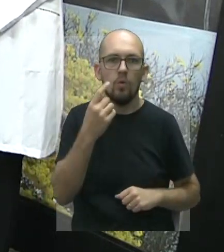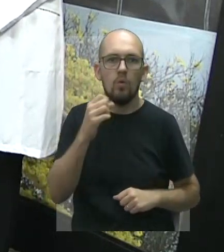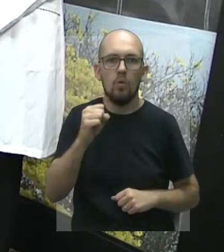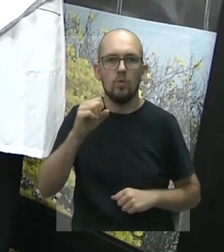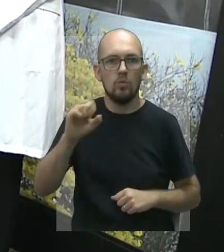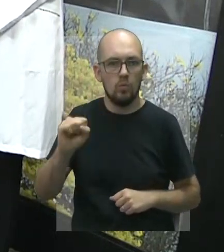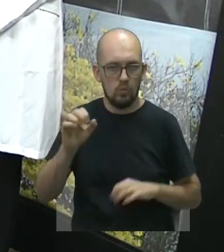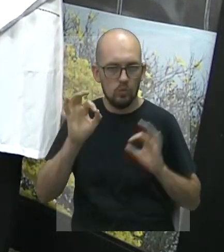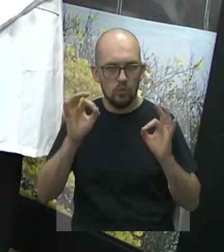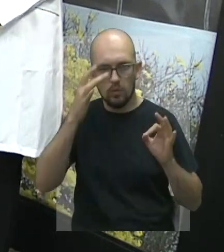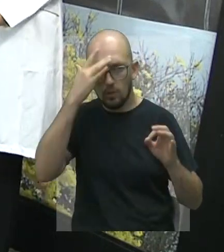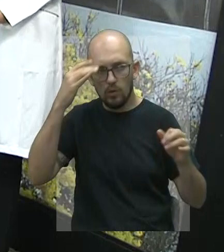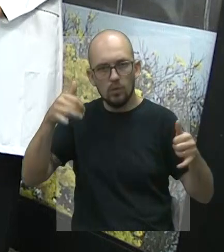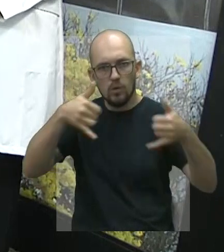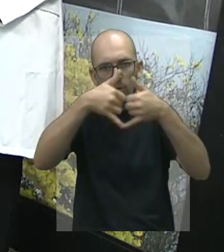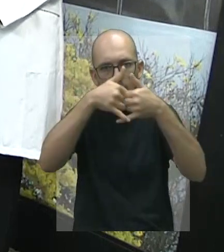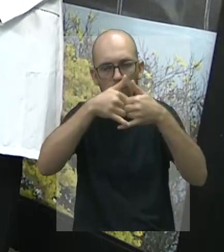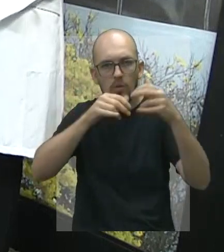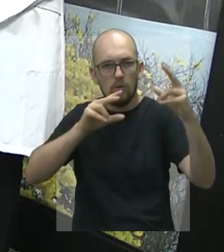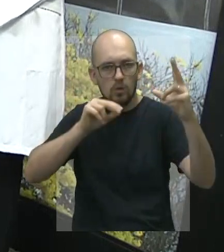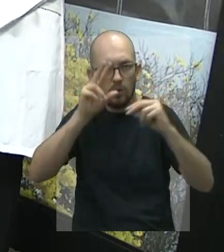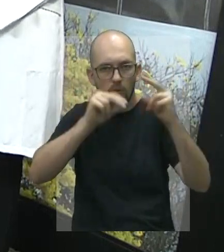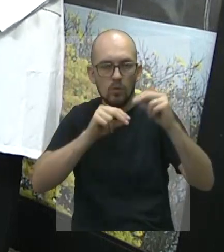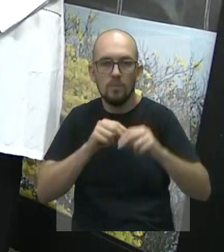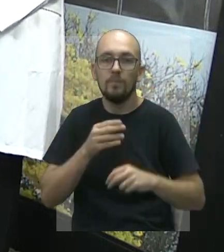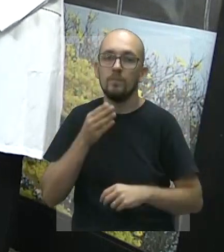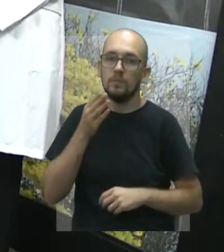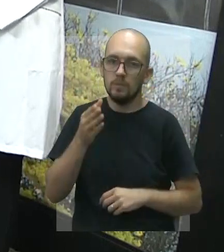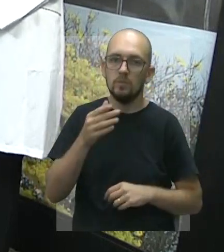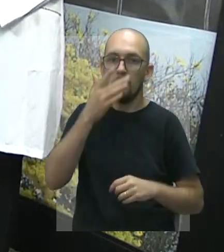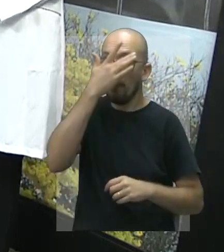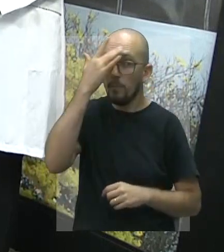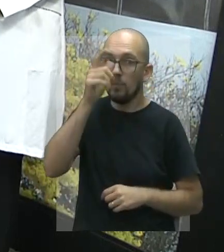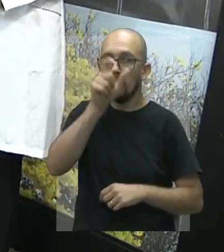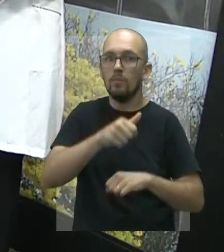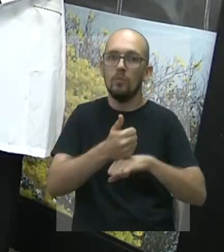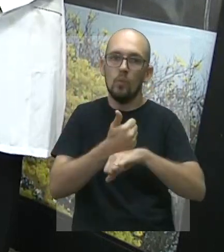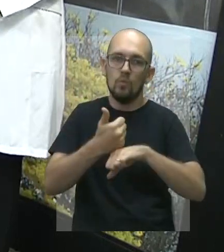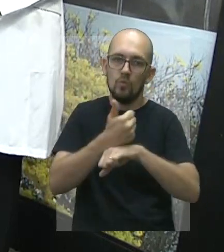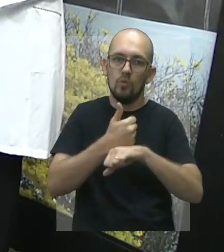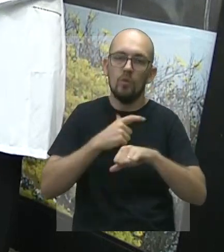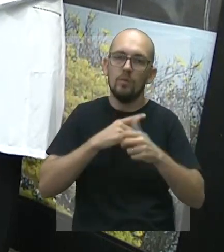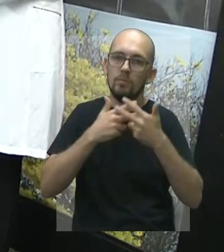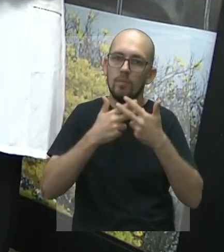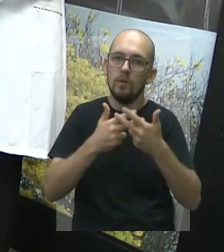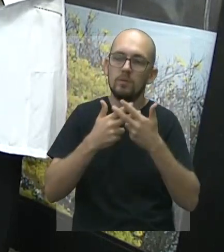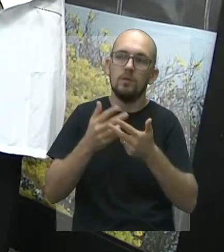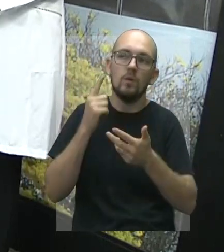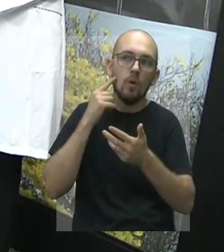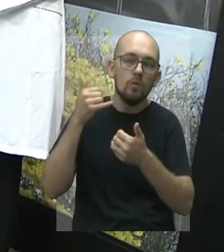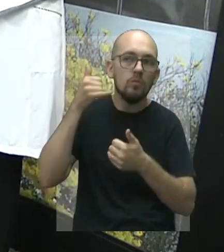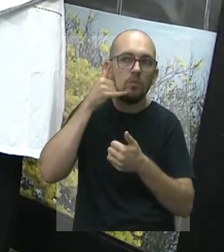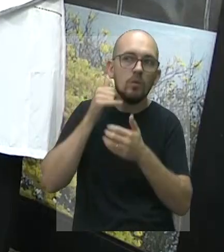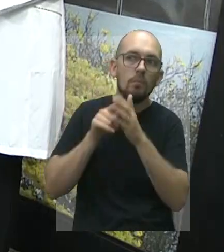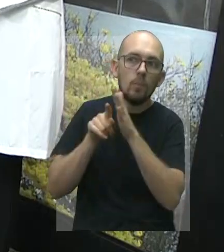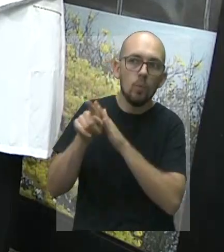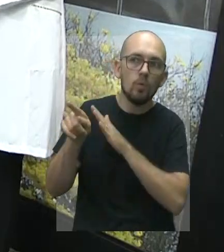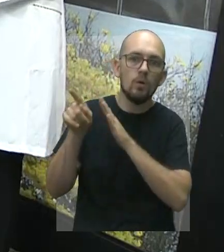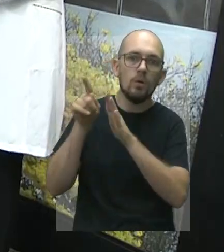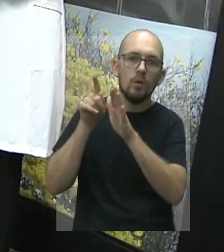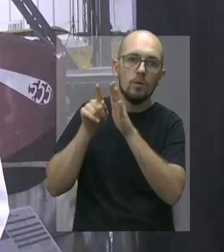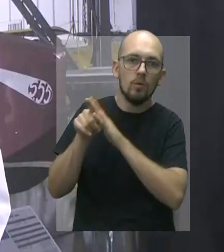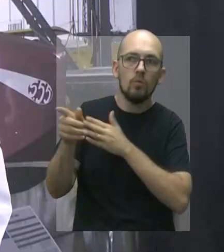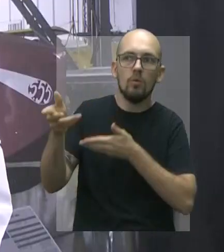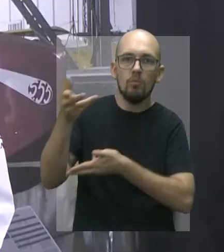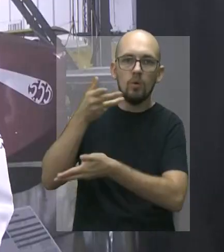escutar, como a senhora disse. E alguém que está treinado para isso, né, que tem a paciência de ouvir, que sabe fazer as perguntas adequadas.